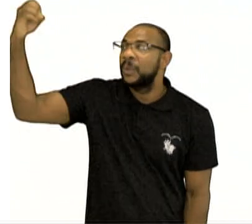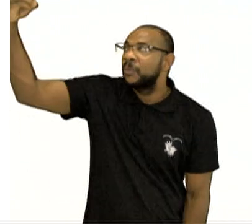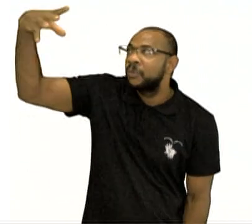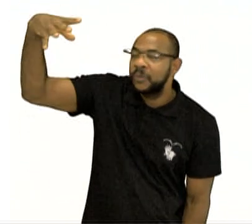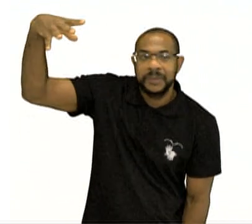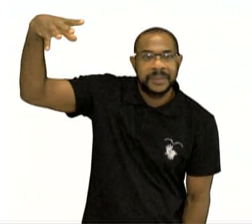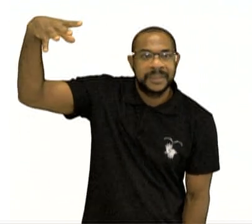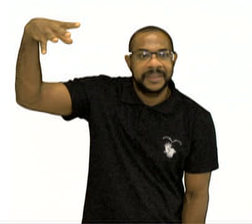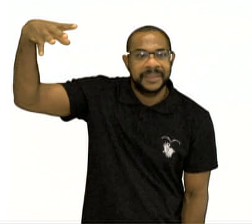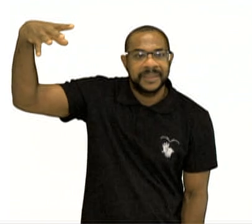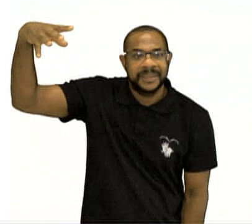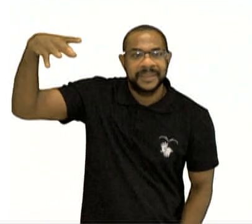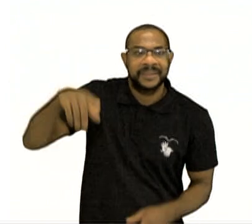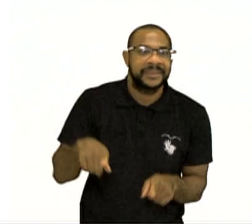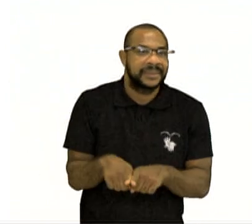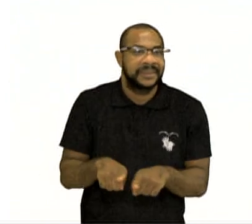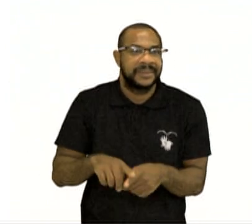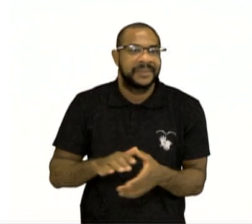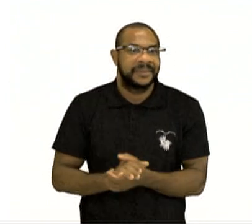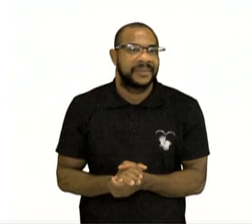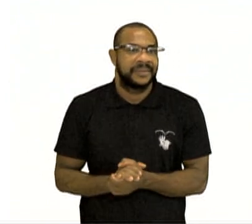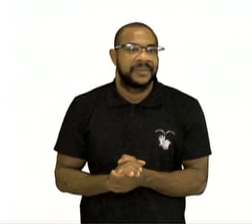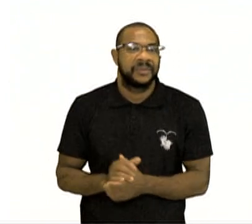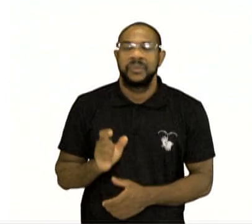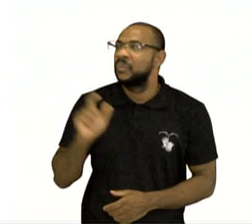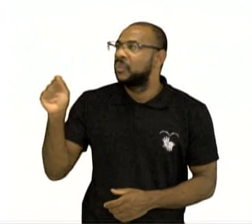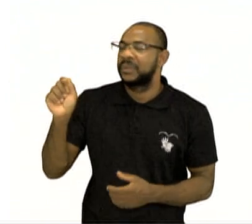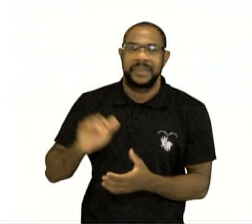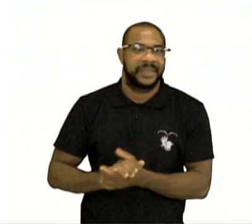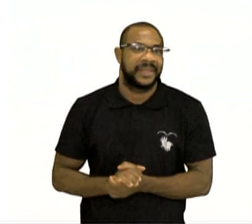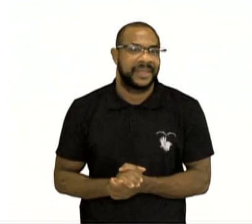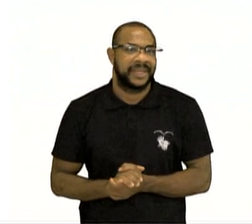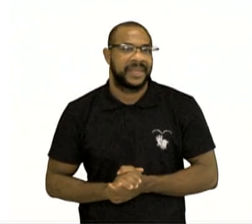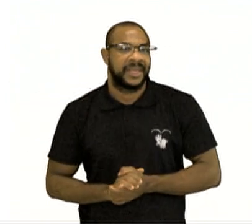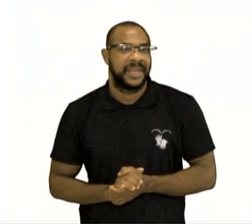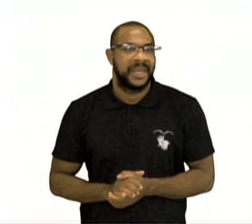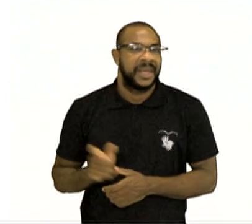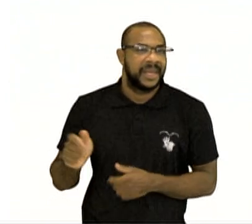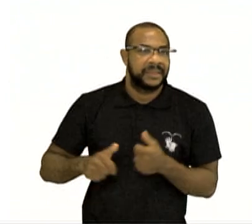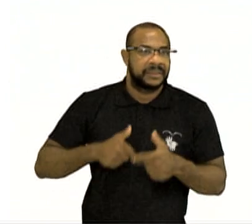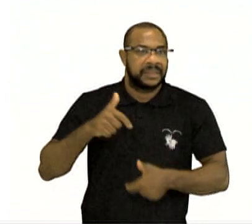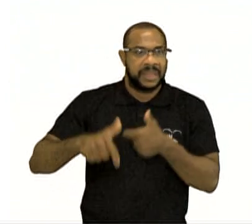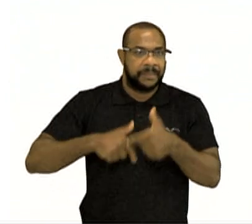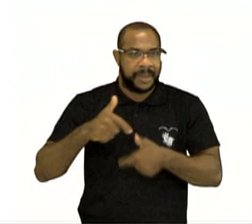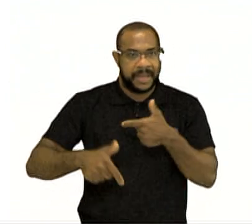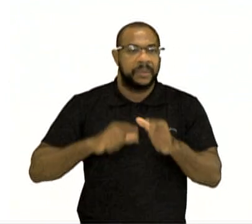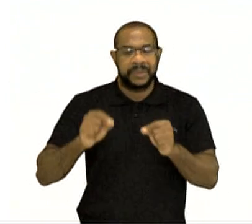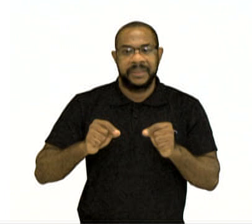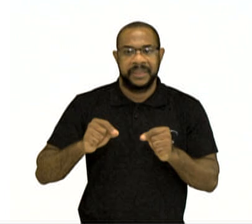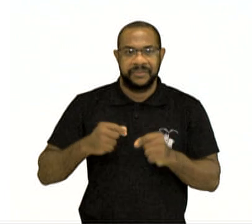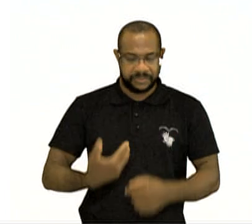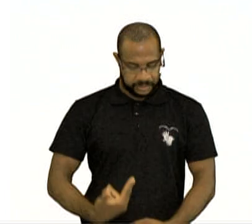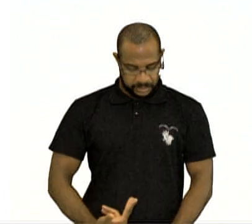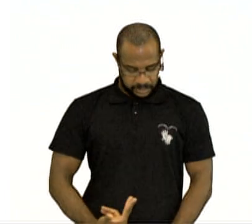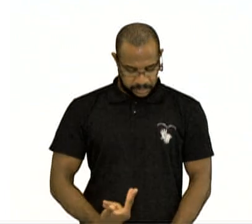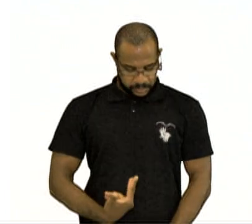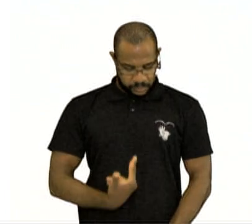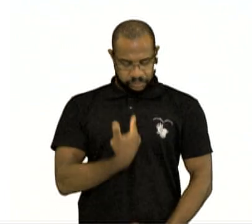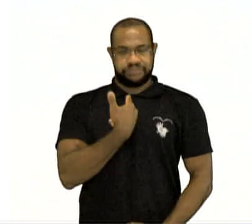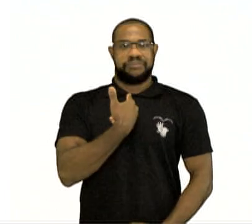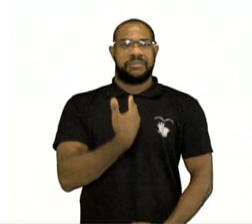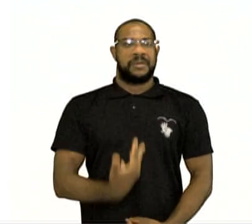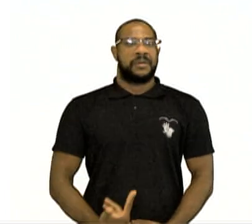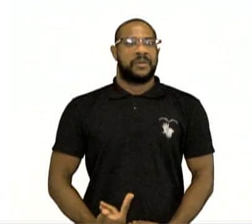né? Lição de anatomia. Você já viu essa imagem? Nós temos ali o cadáver,